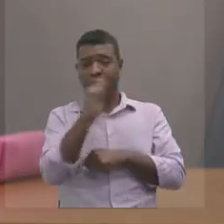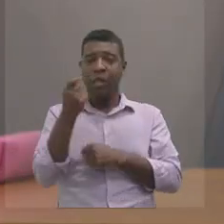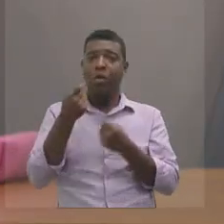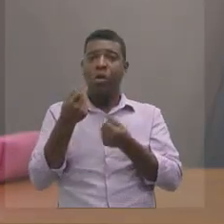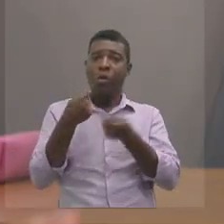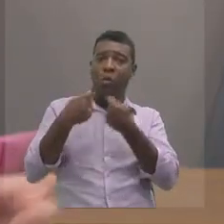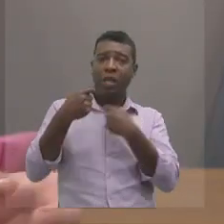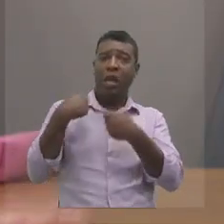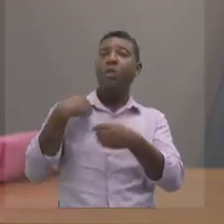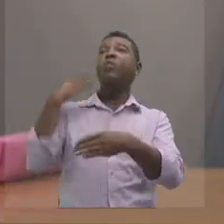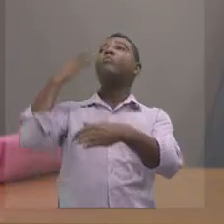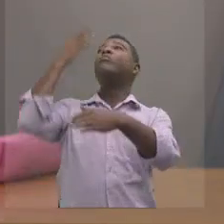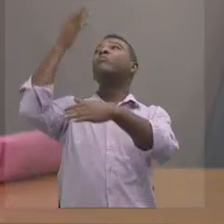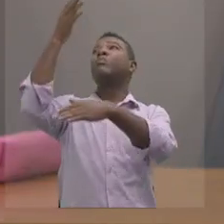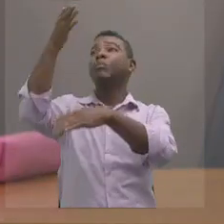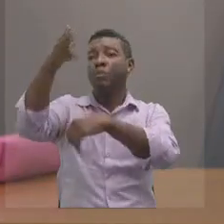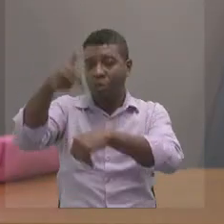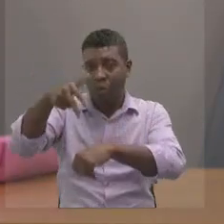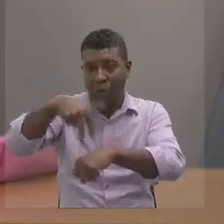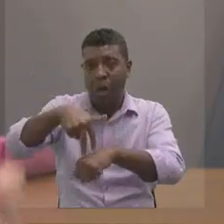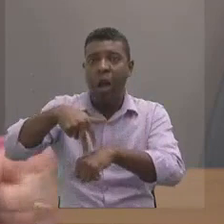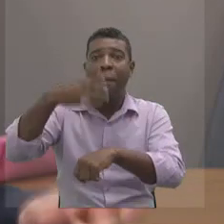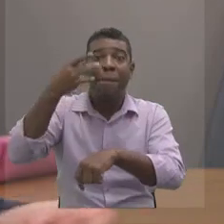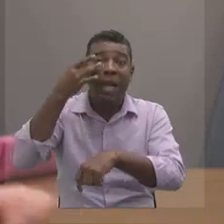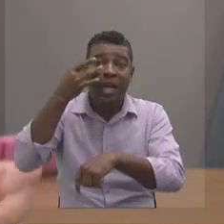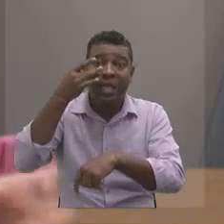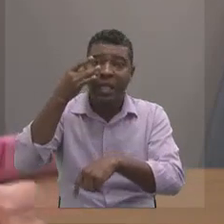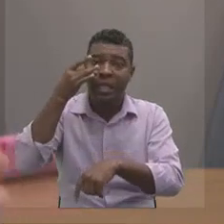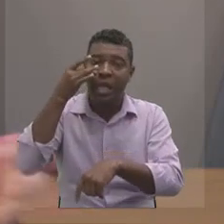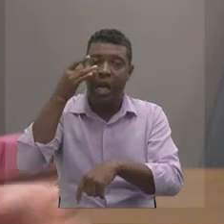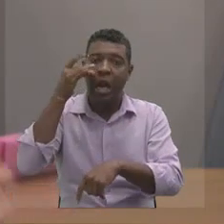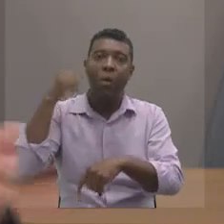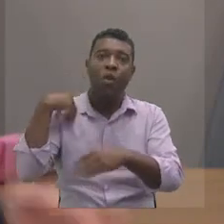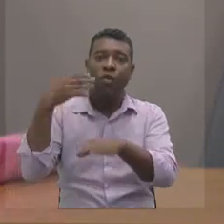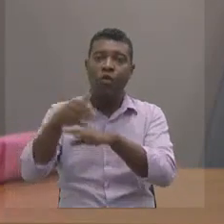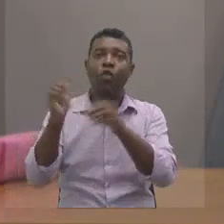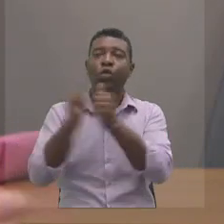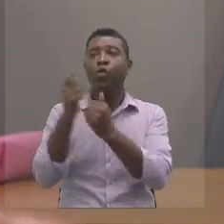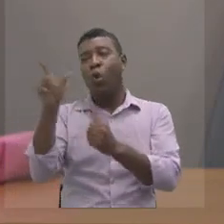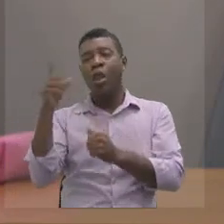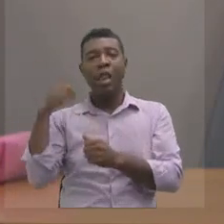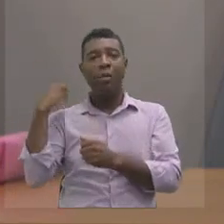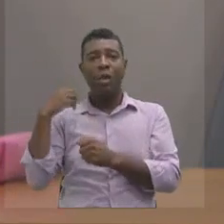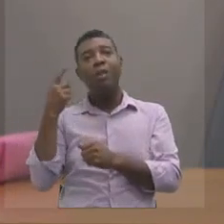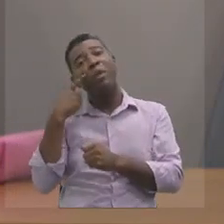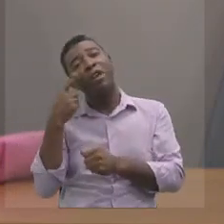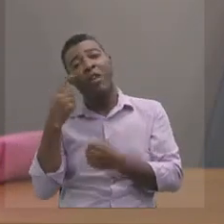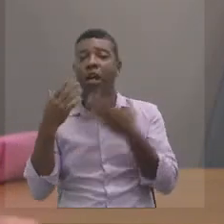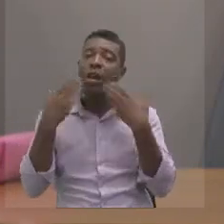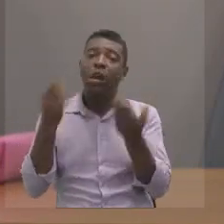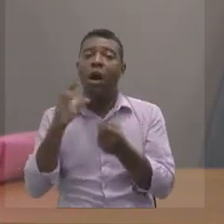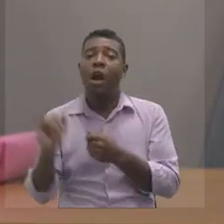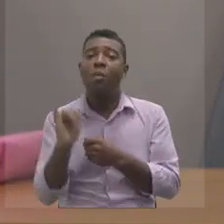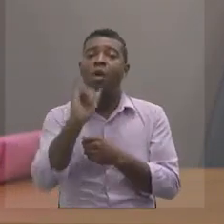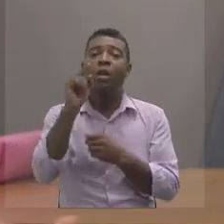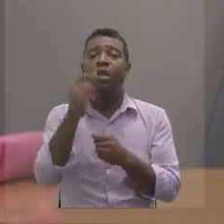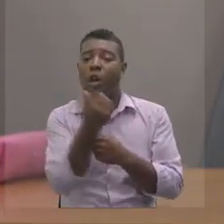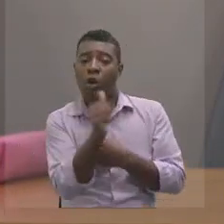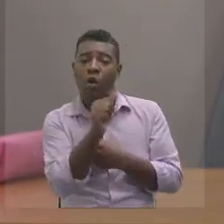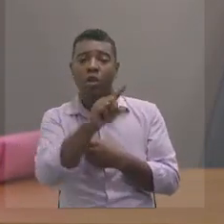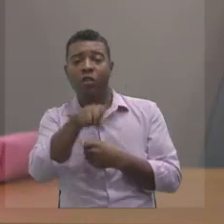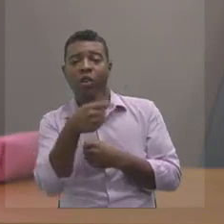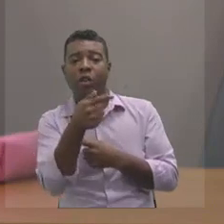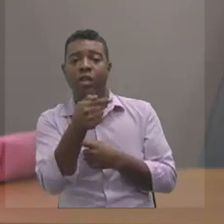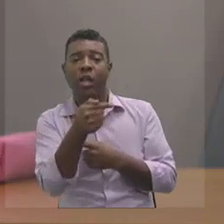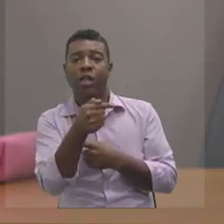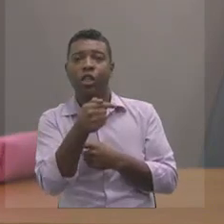né fui até com um deputado Leoni de bolsas é e né veio a apojança lá e a importância dessa recuperação dos 11.7 km então está